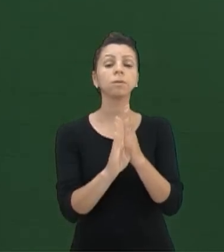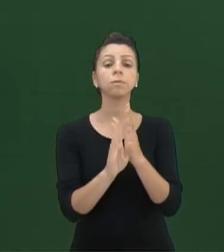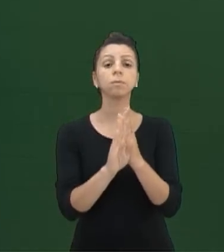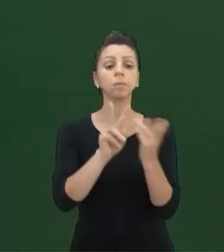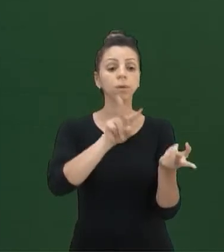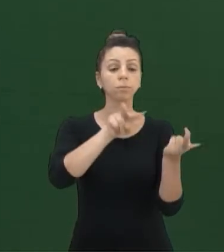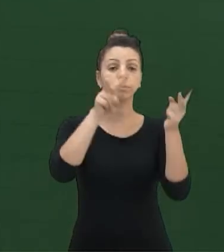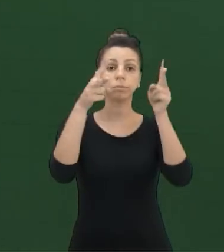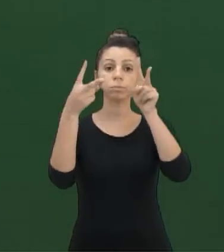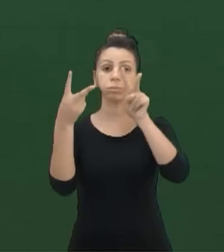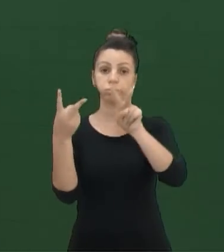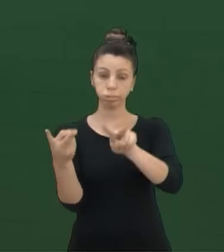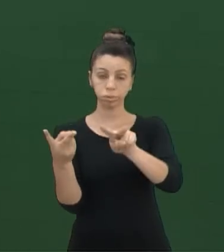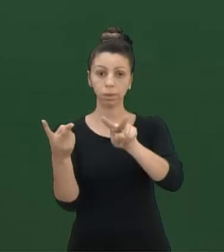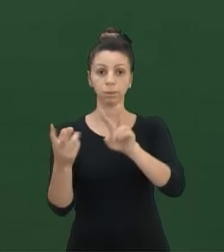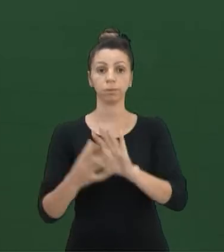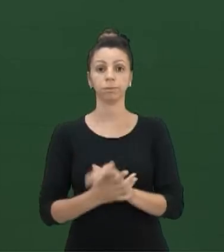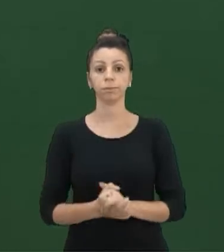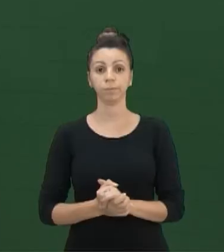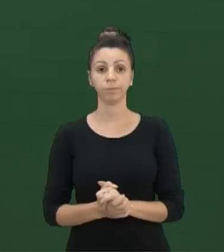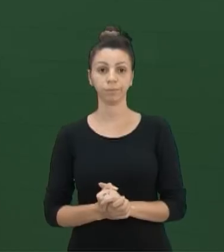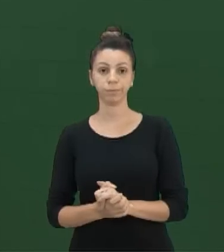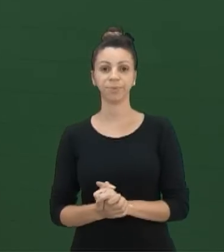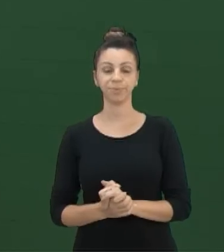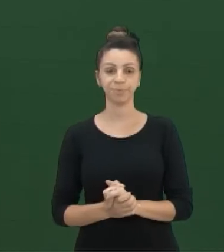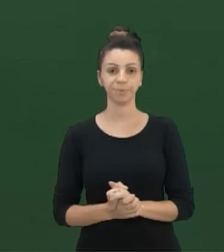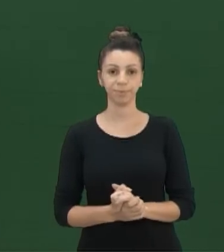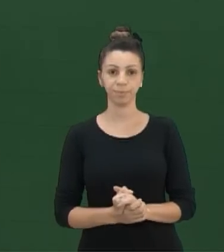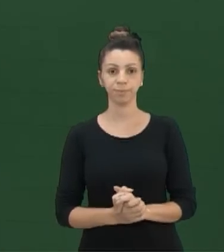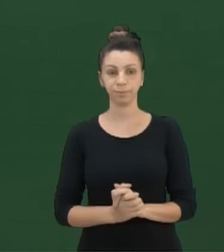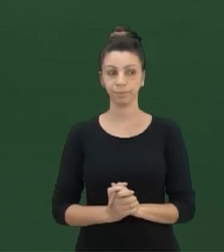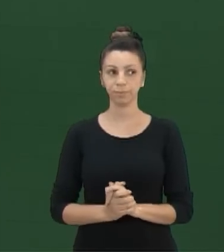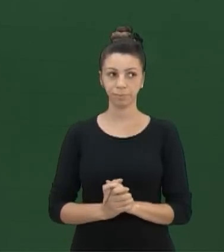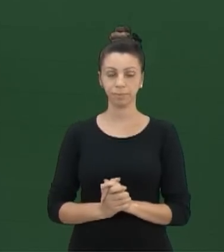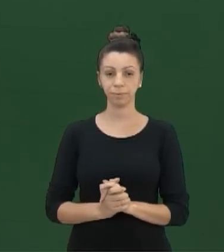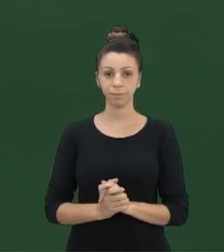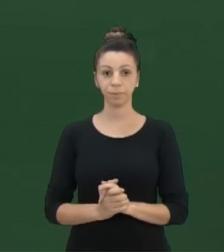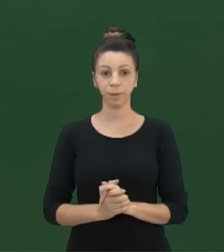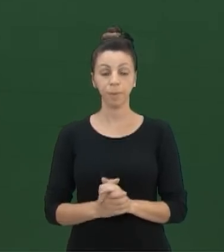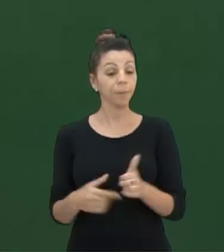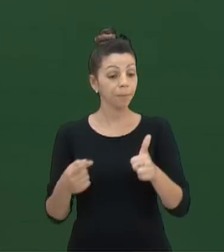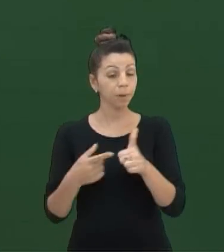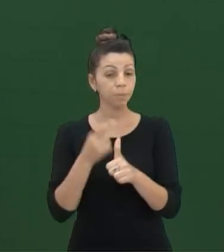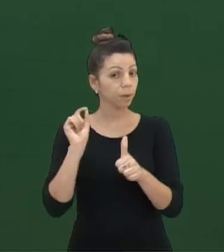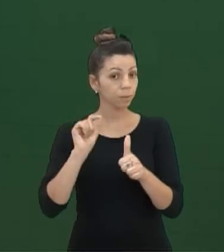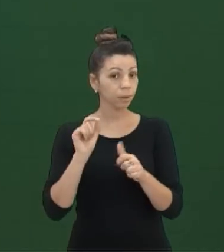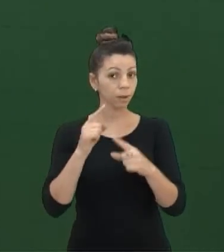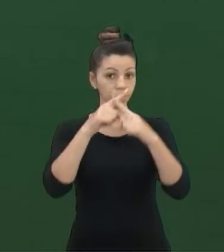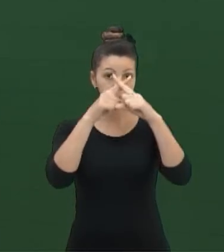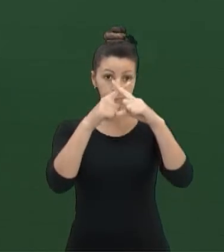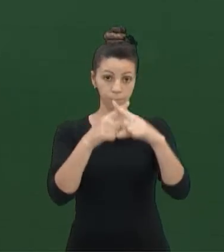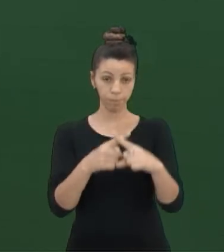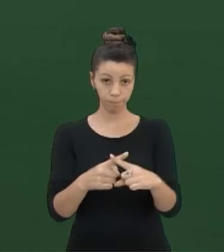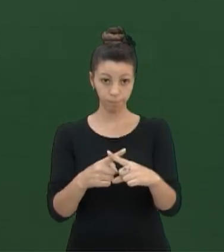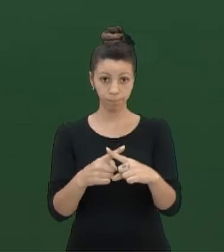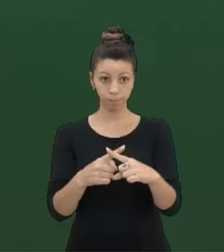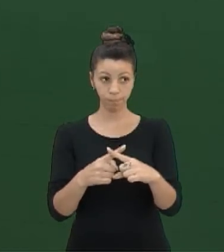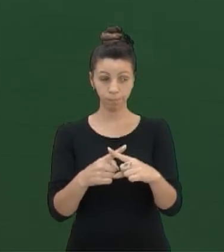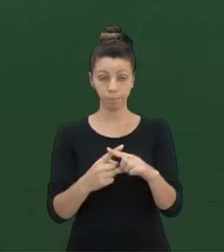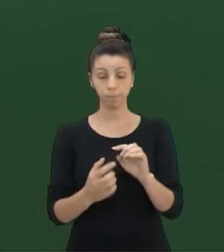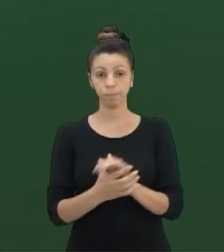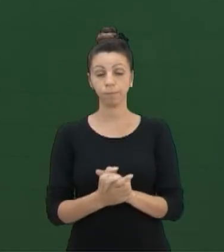alqueires. Para isso, a primeira coisa que a gente vai ter de fazer é a multiplicação. Exatamente igual a gente